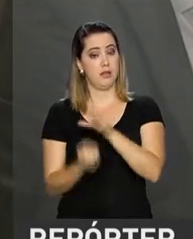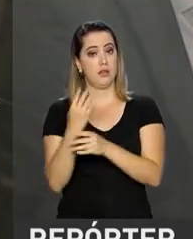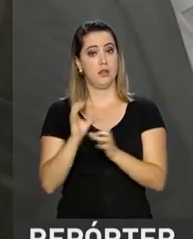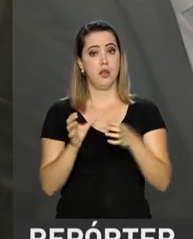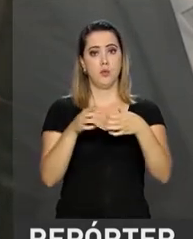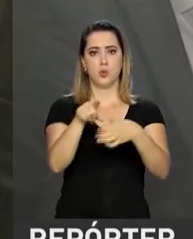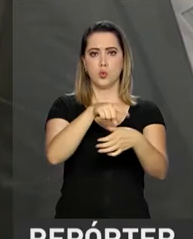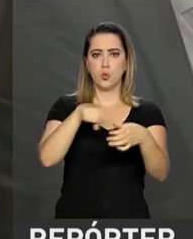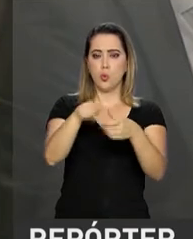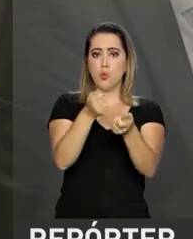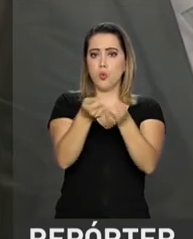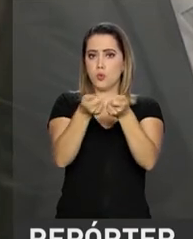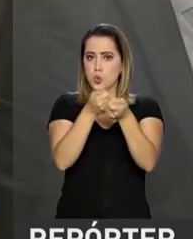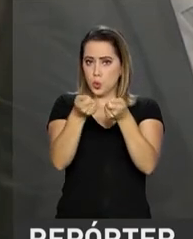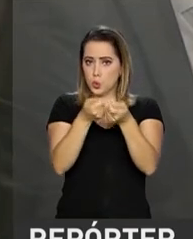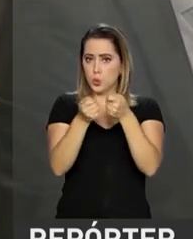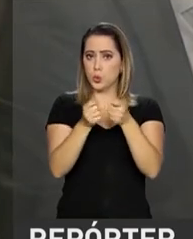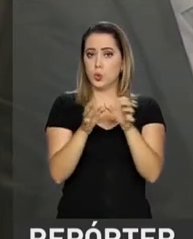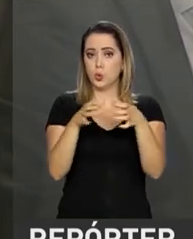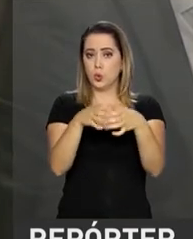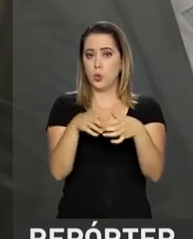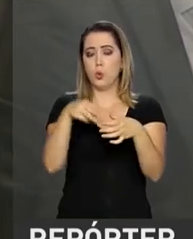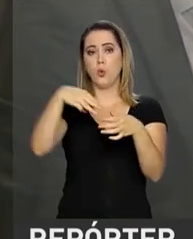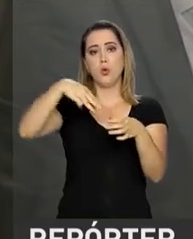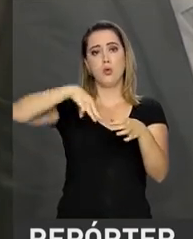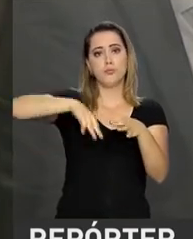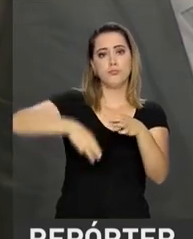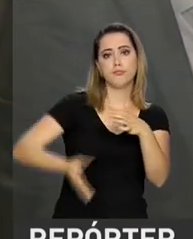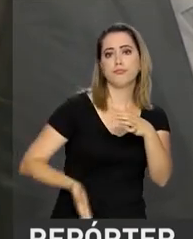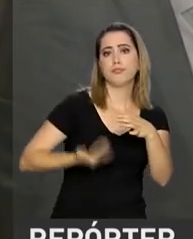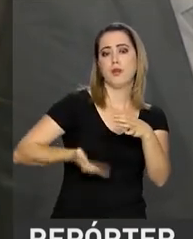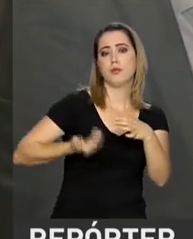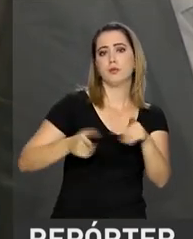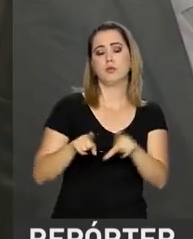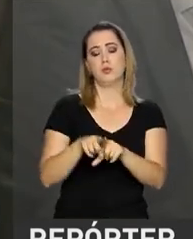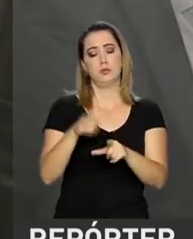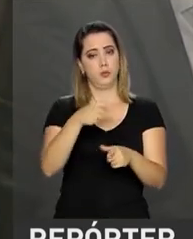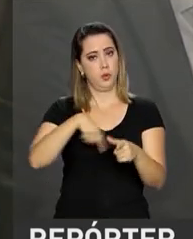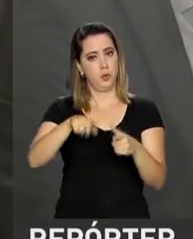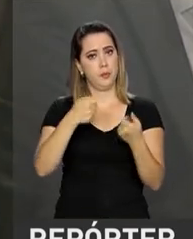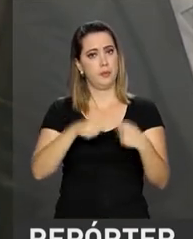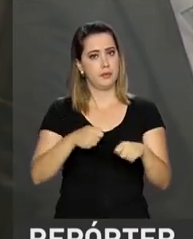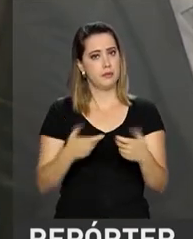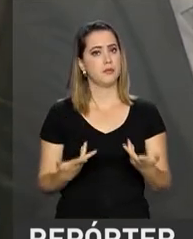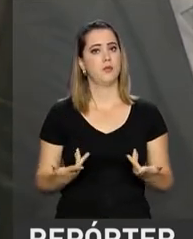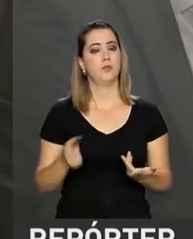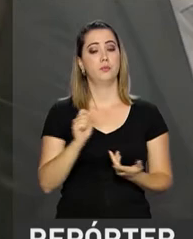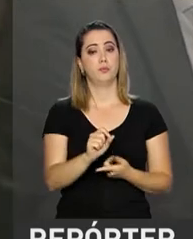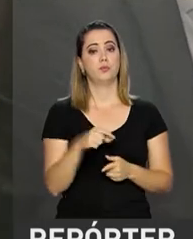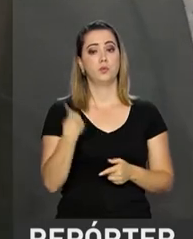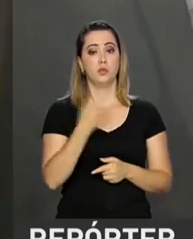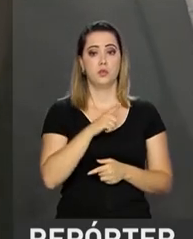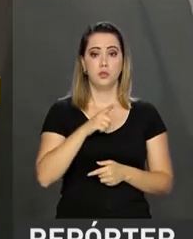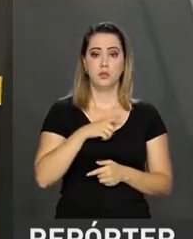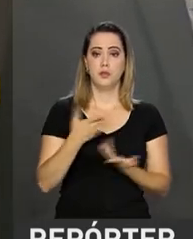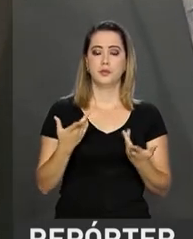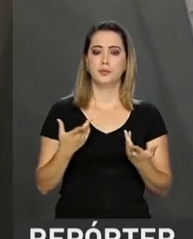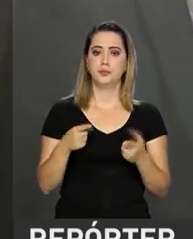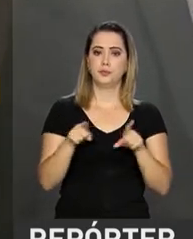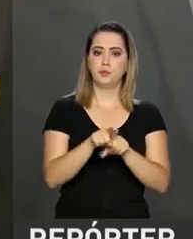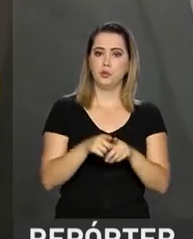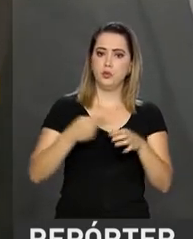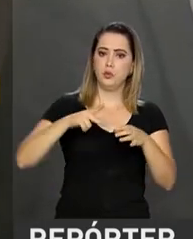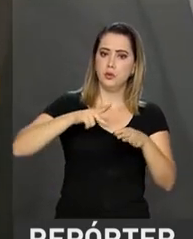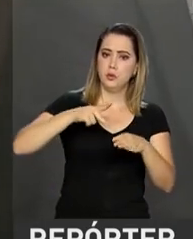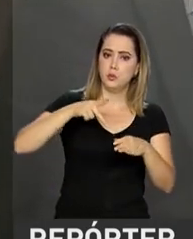de mineração era o único setor do ministério de minas e energia que ainda não tinha uma agência reguladora nós já temos agência nacional de